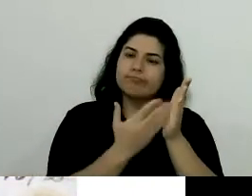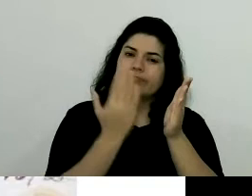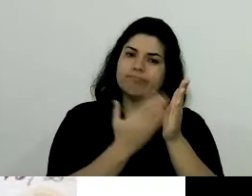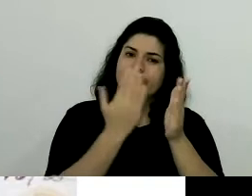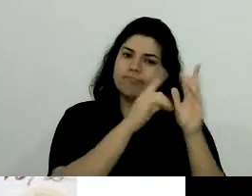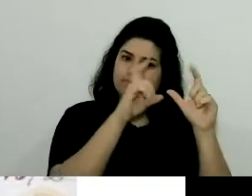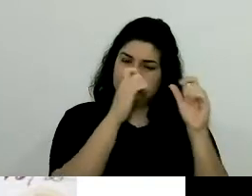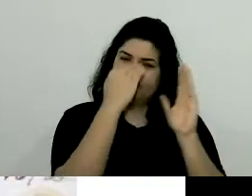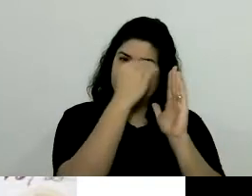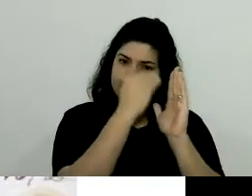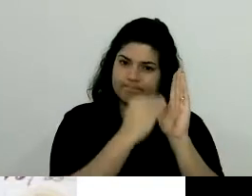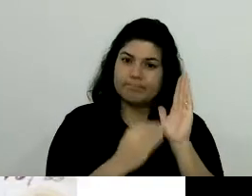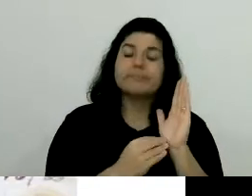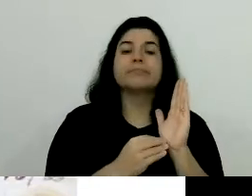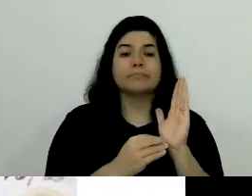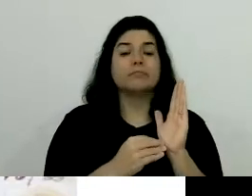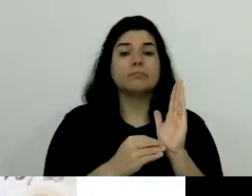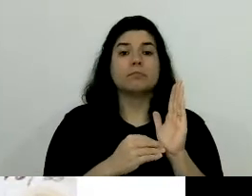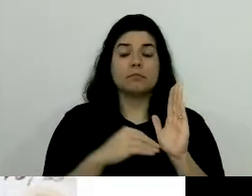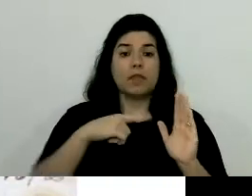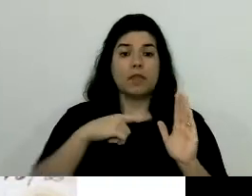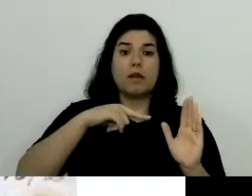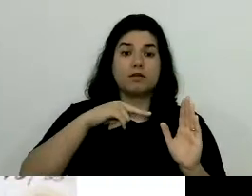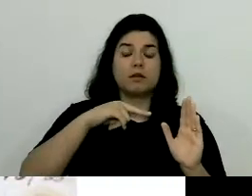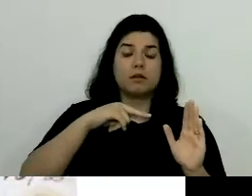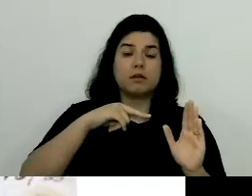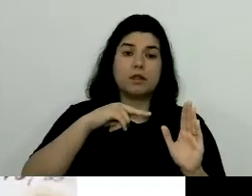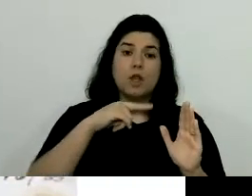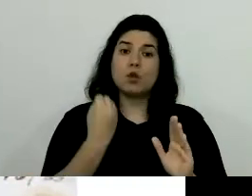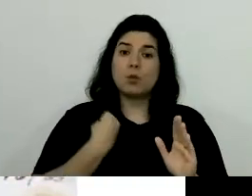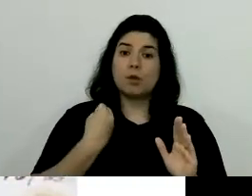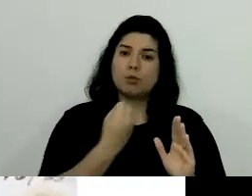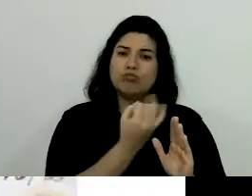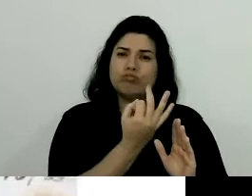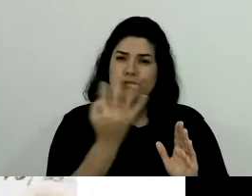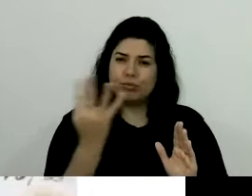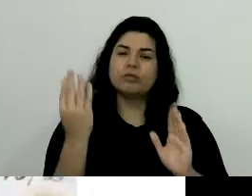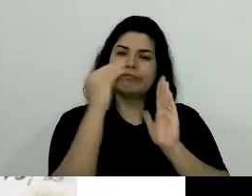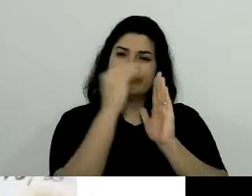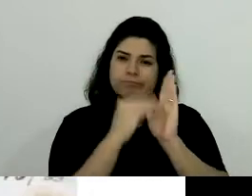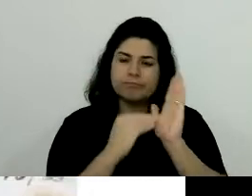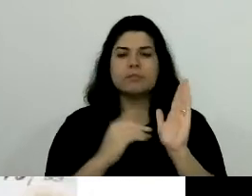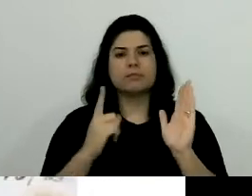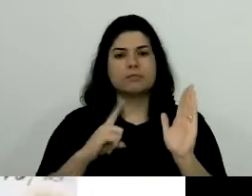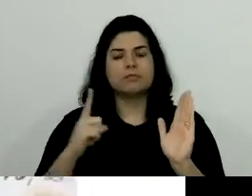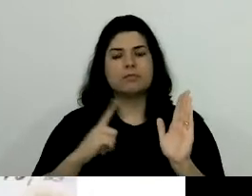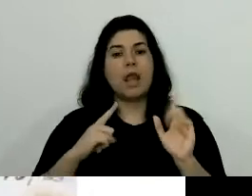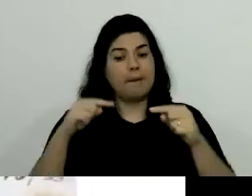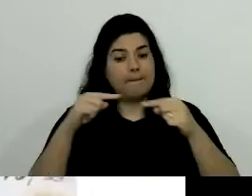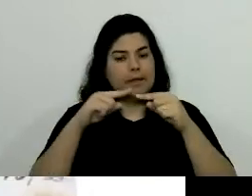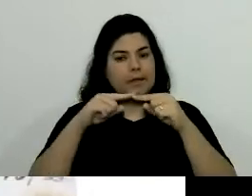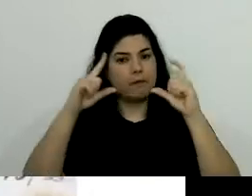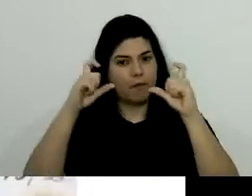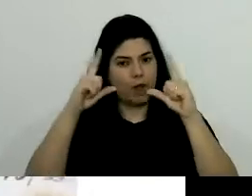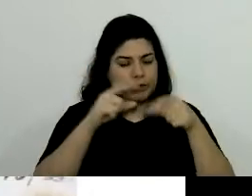folhas estão soltas, né? É que ele organizava com uma numeração e que provavelmente fazia referência aos negativos